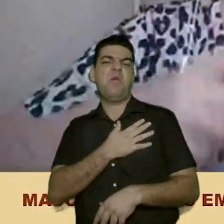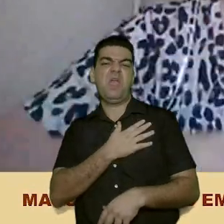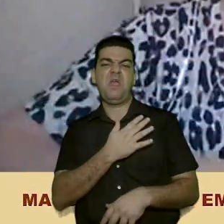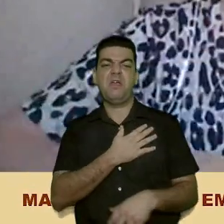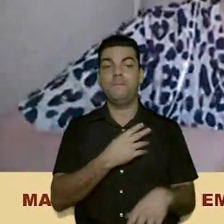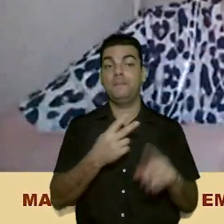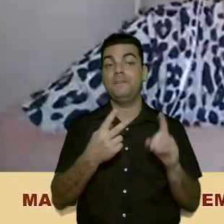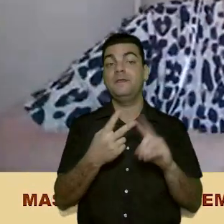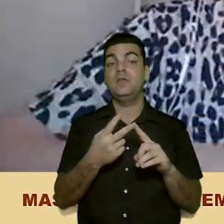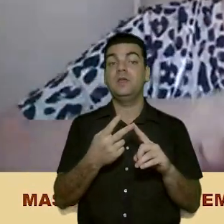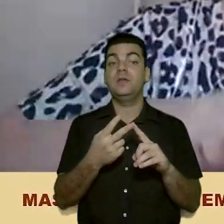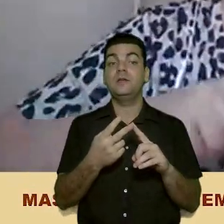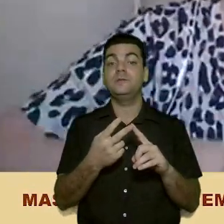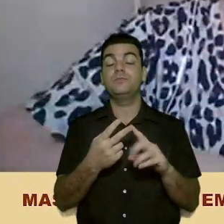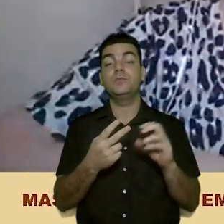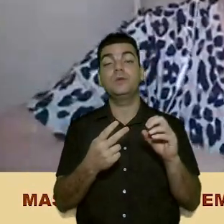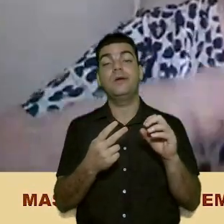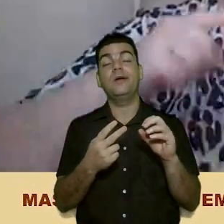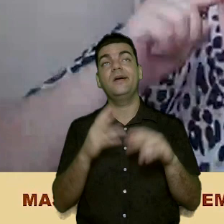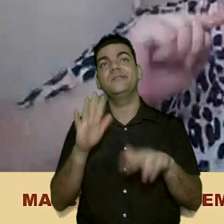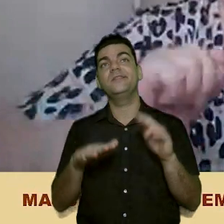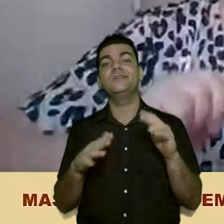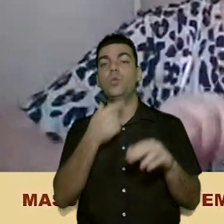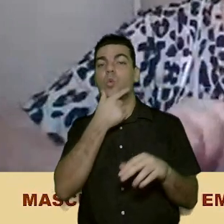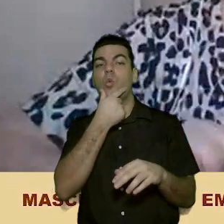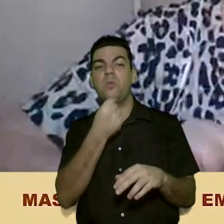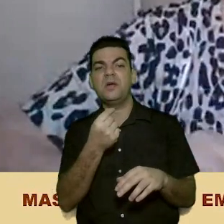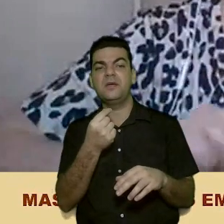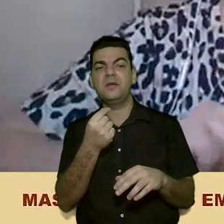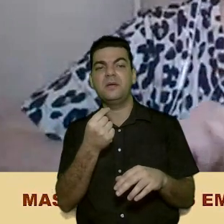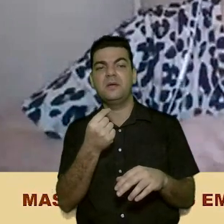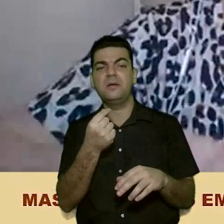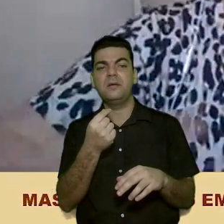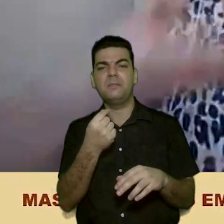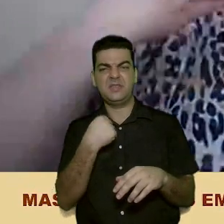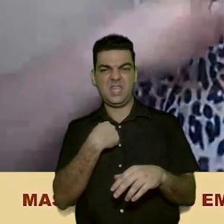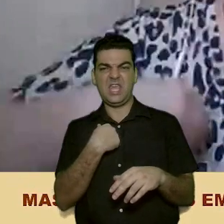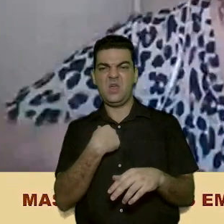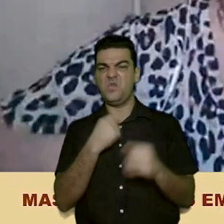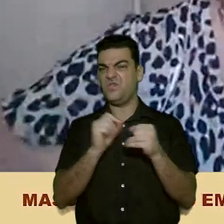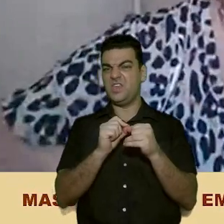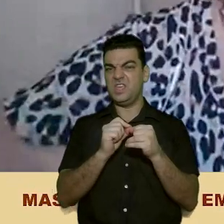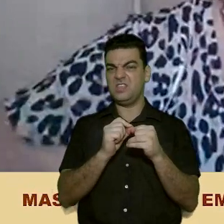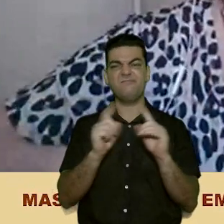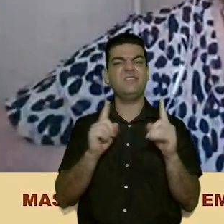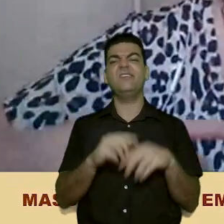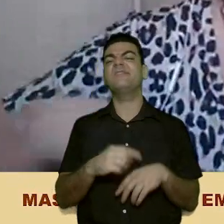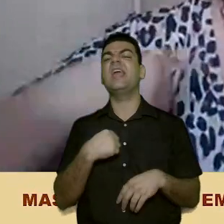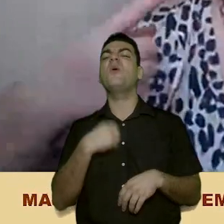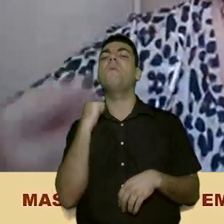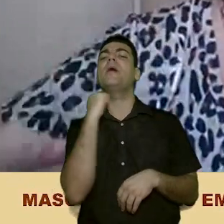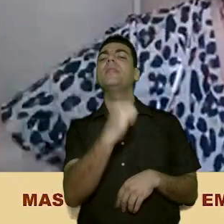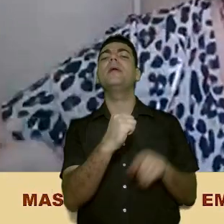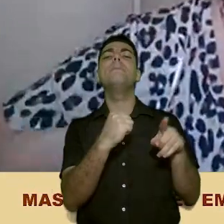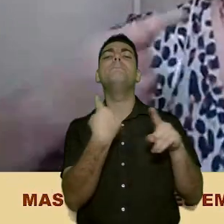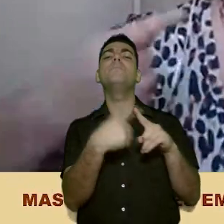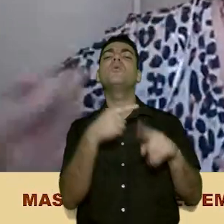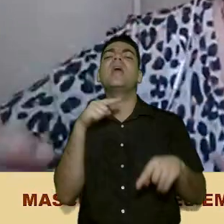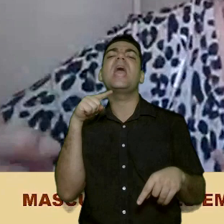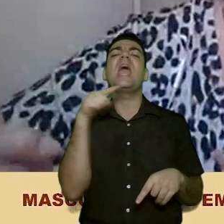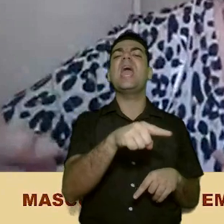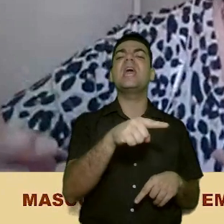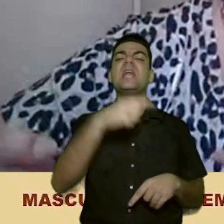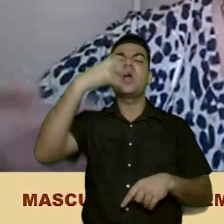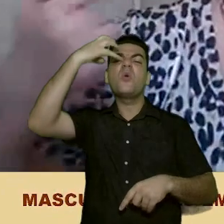esse reforço do estereótipo de propriedade, a gente vê uma desresponsabilização dos homens a respeito da sua